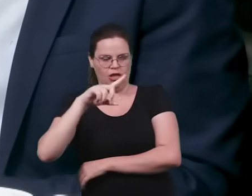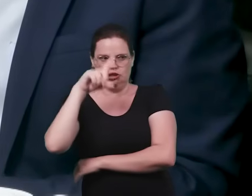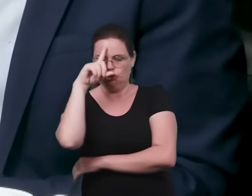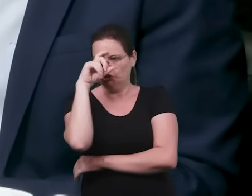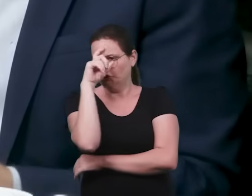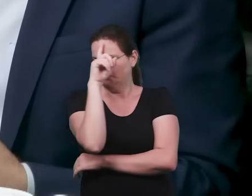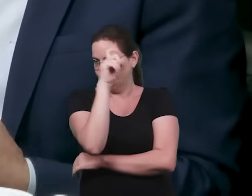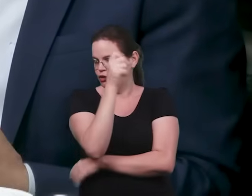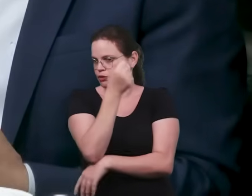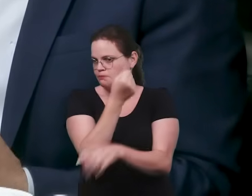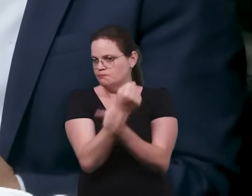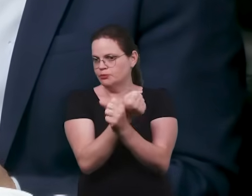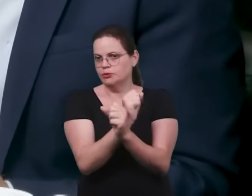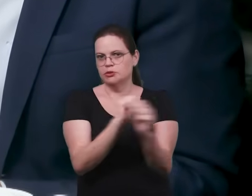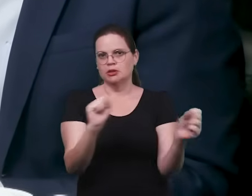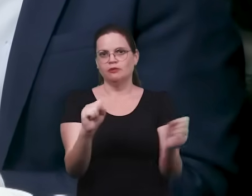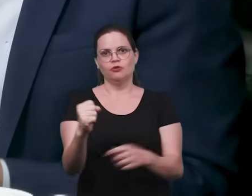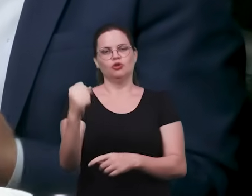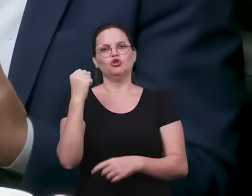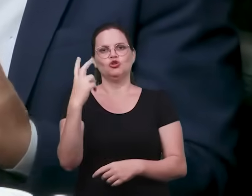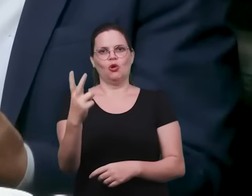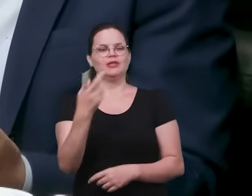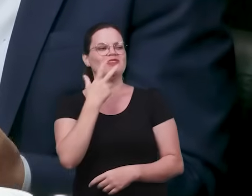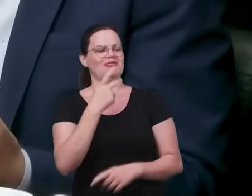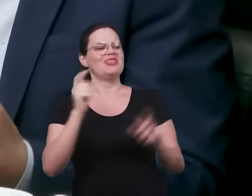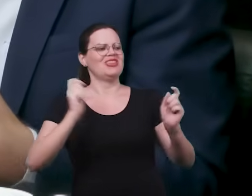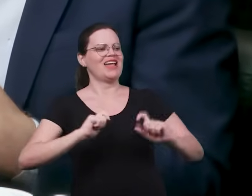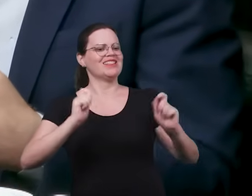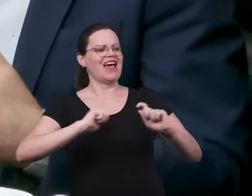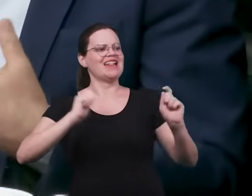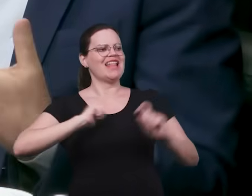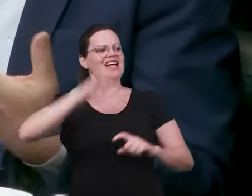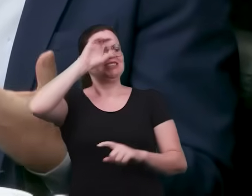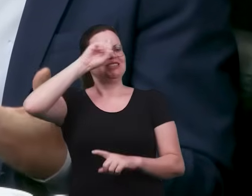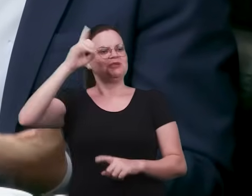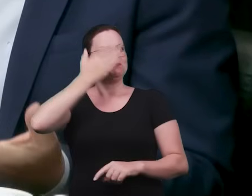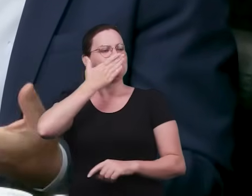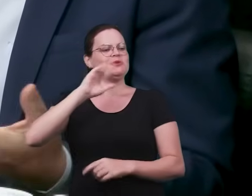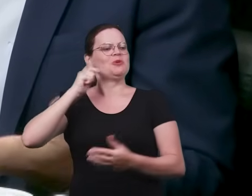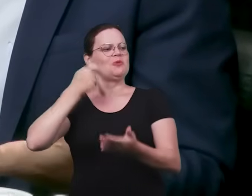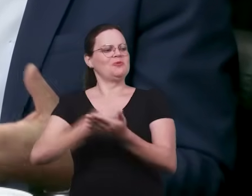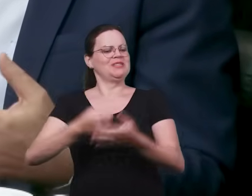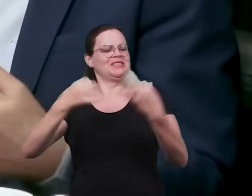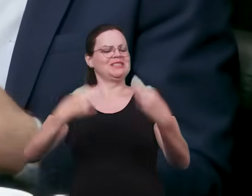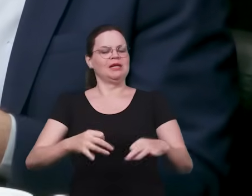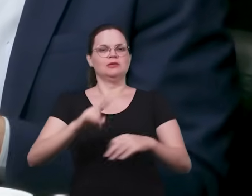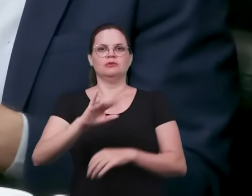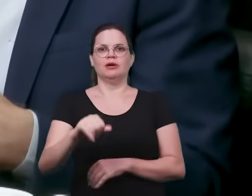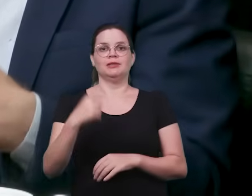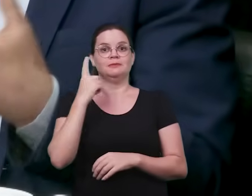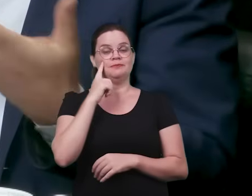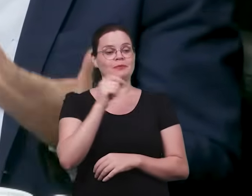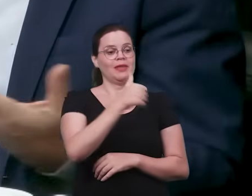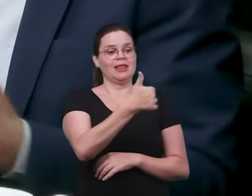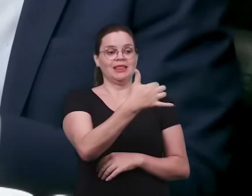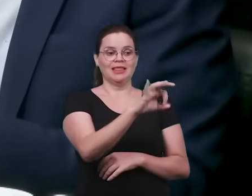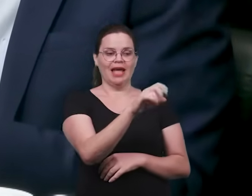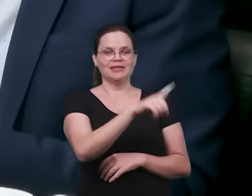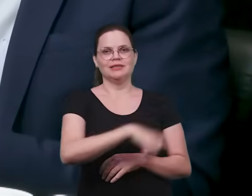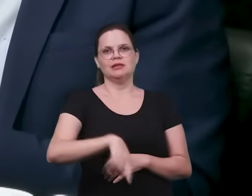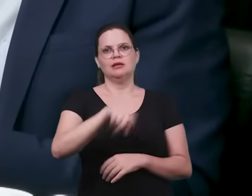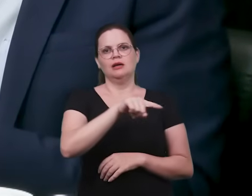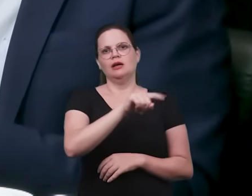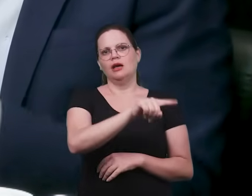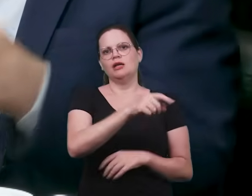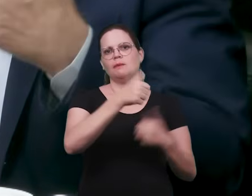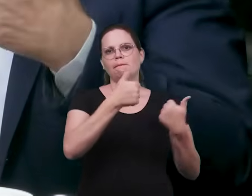tinha feito. Mas mesmo assim, era o amor de Deus, né? O amor de Deus que excede todas as coisas, que é maior